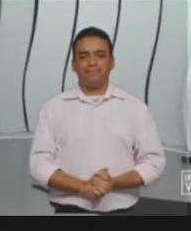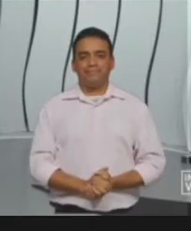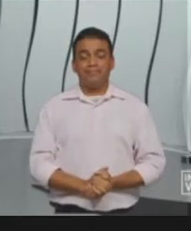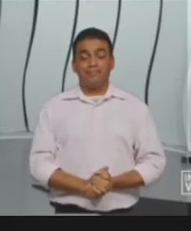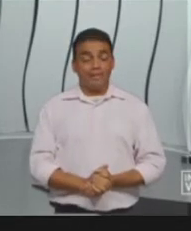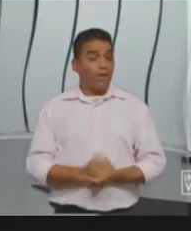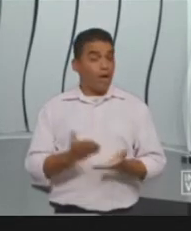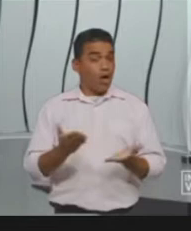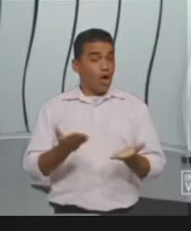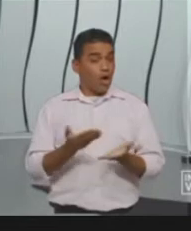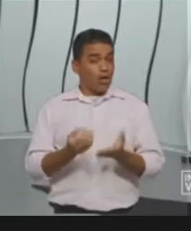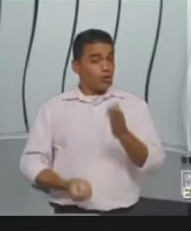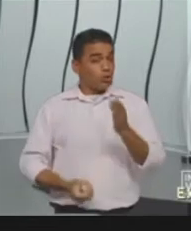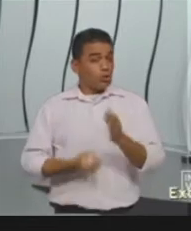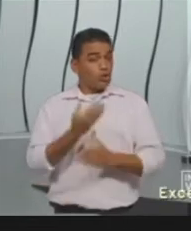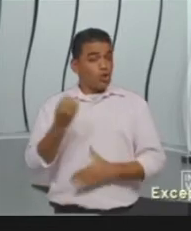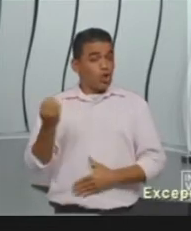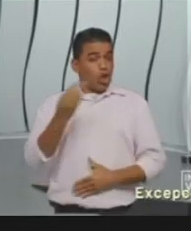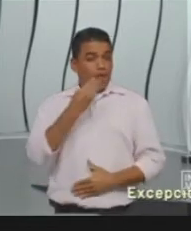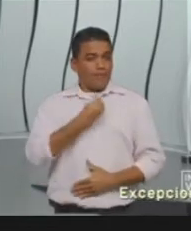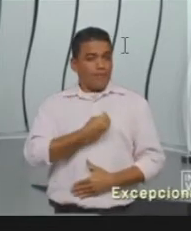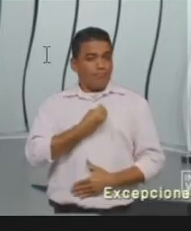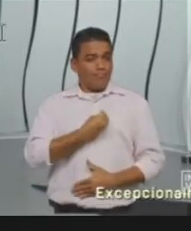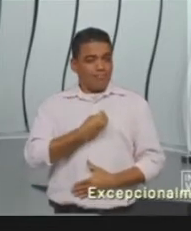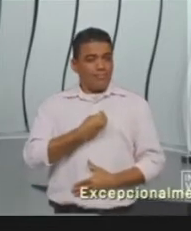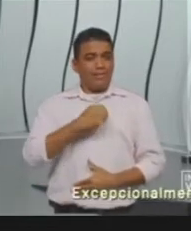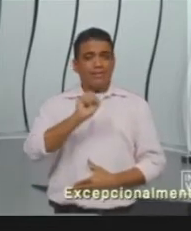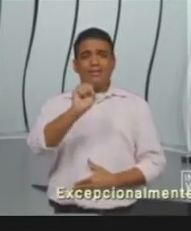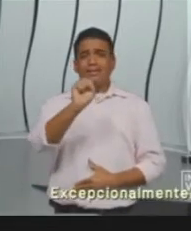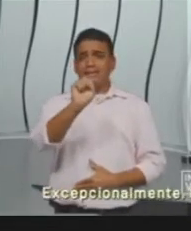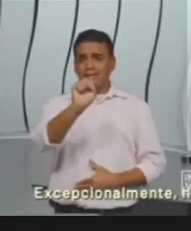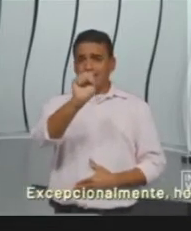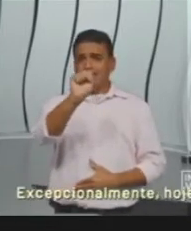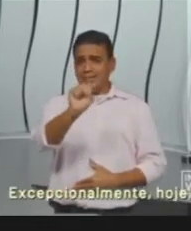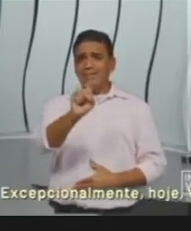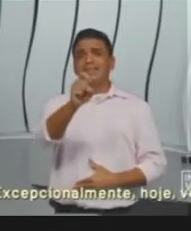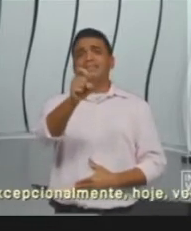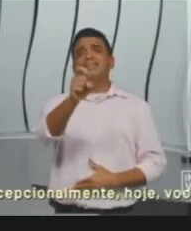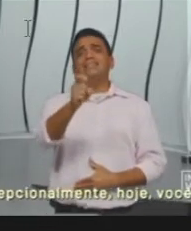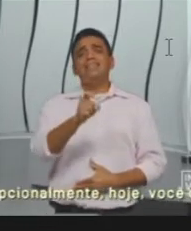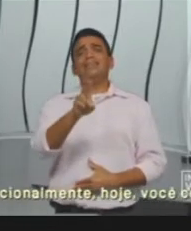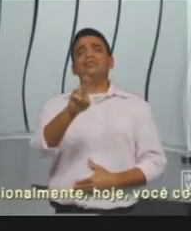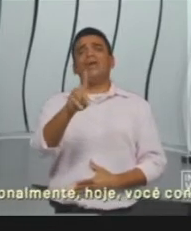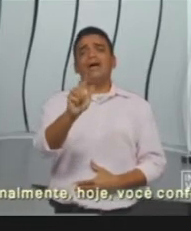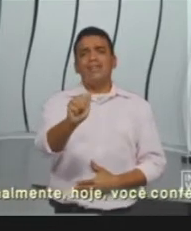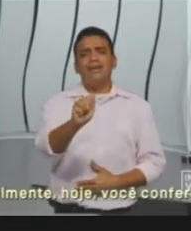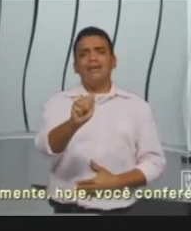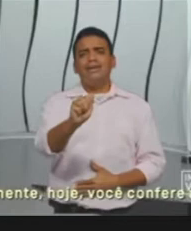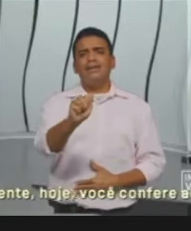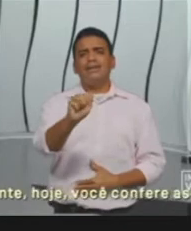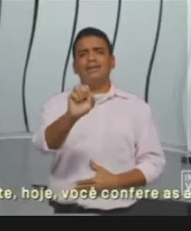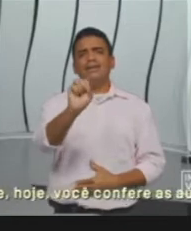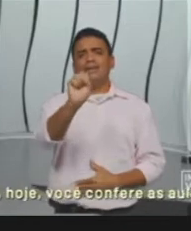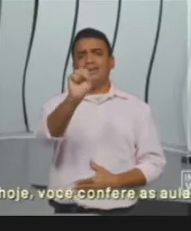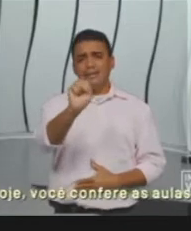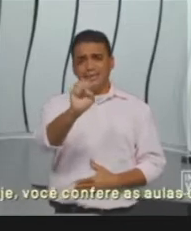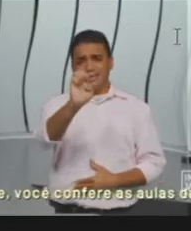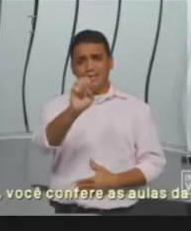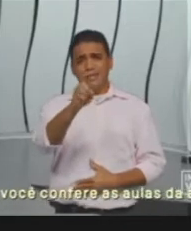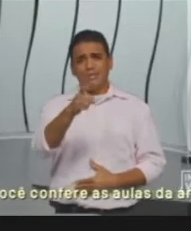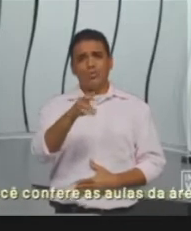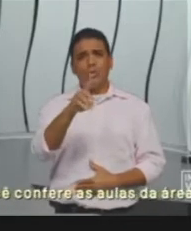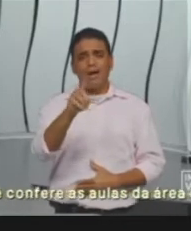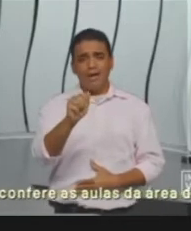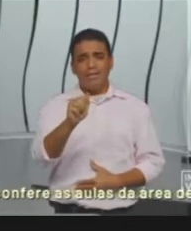Reprodução sexuada. Bom, na reprodução sexuada, nós vamos ter uma união de gametas.